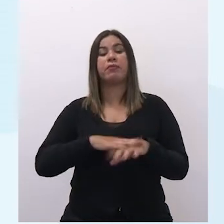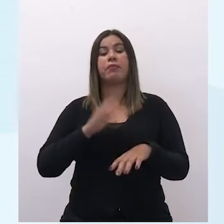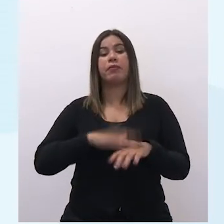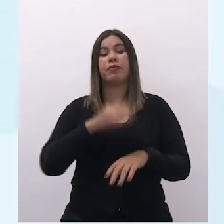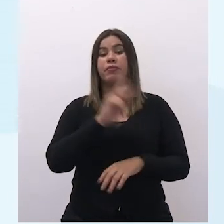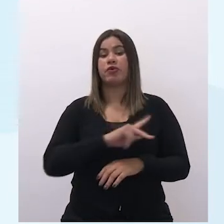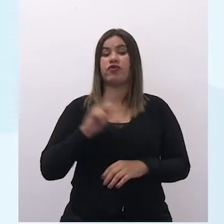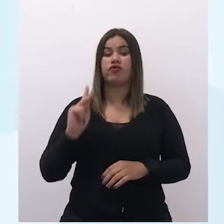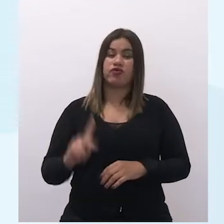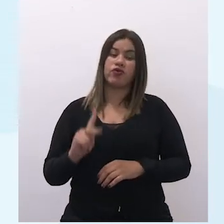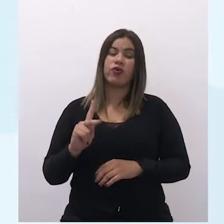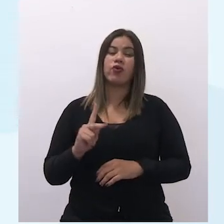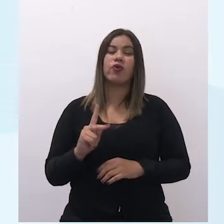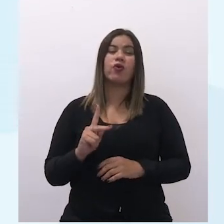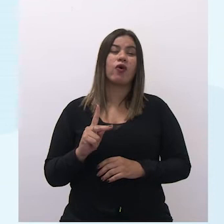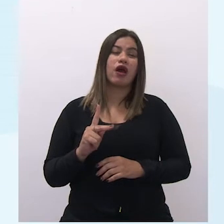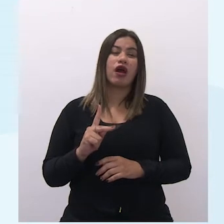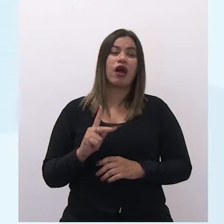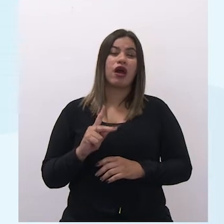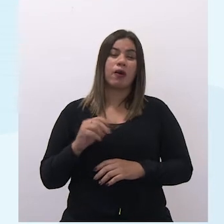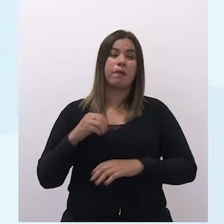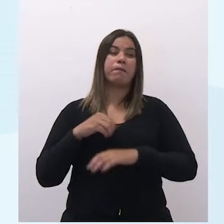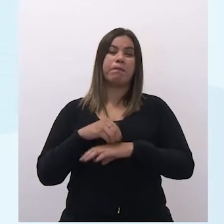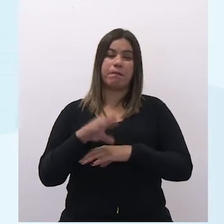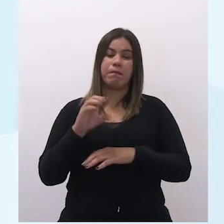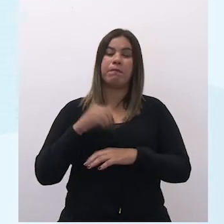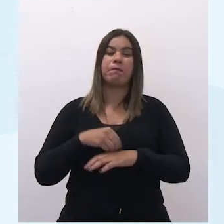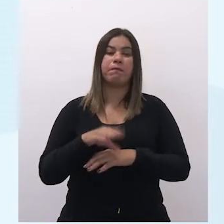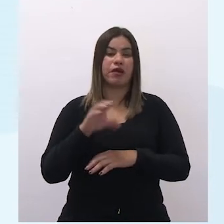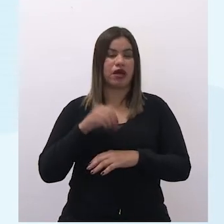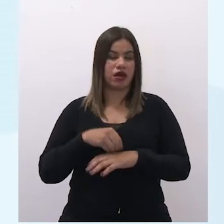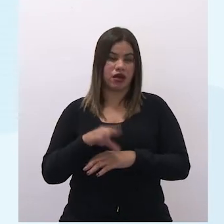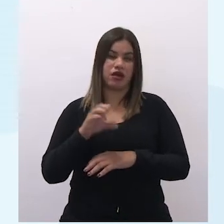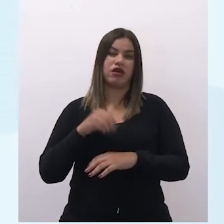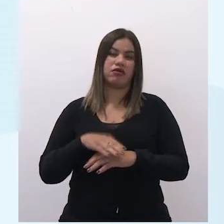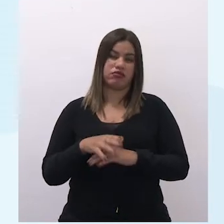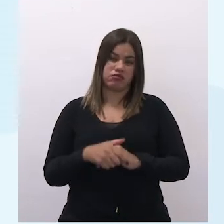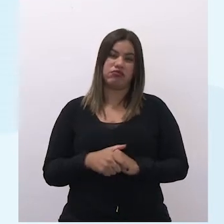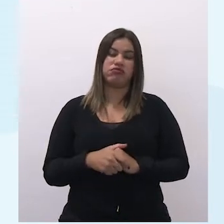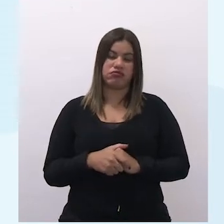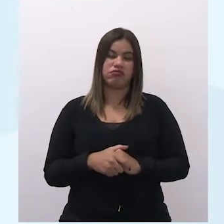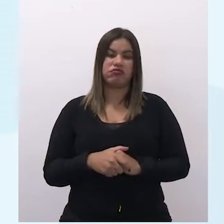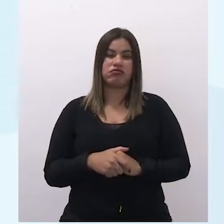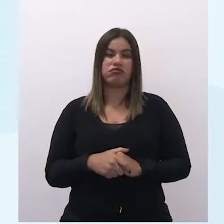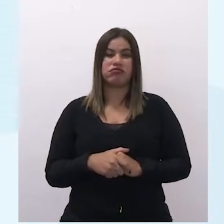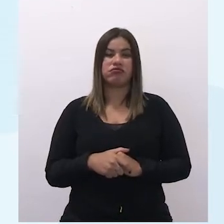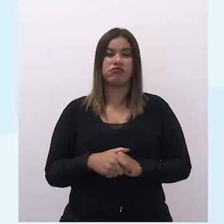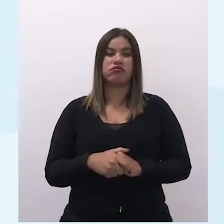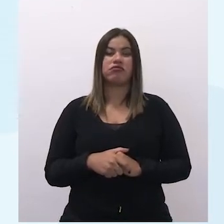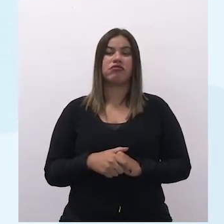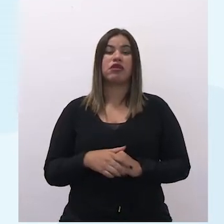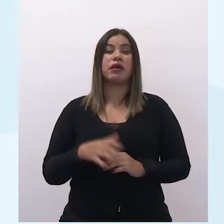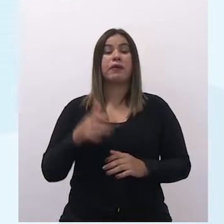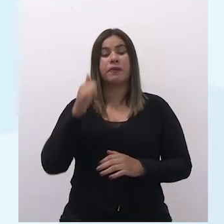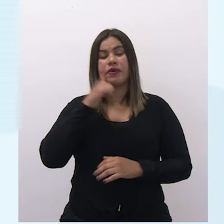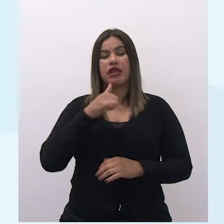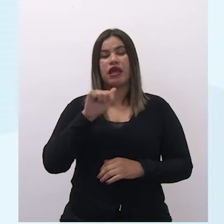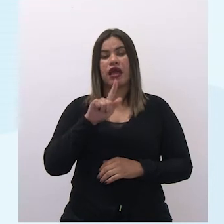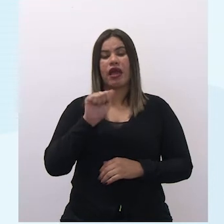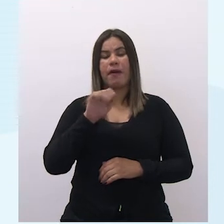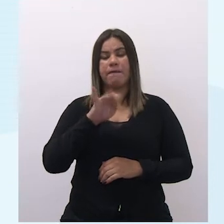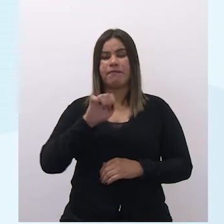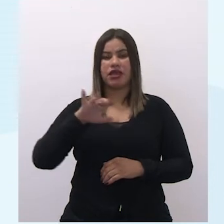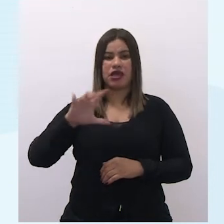de se tornar mais orientador do que simplesmente, como a Gabriela comentou no chat, como nós comentamos